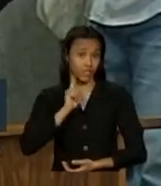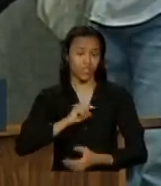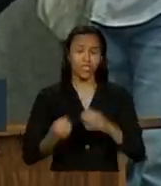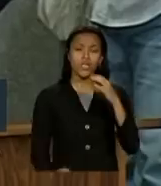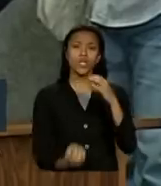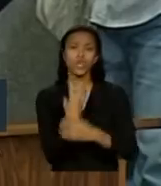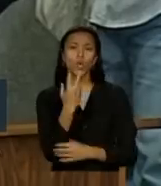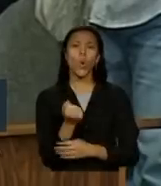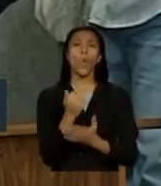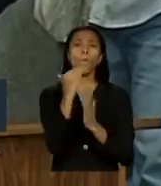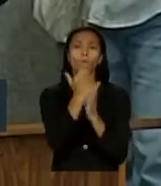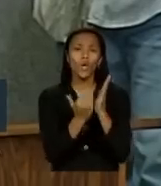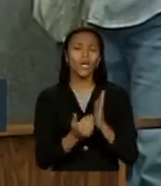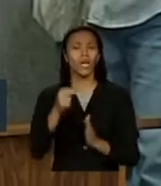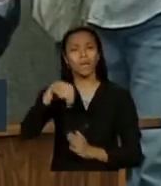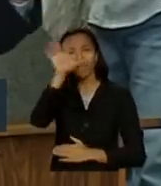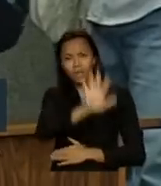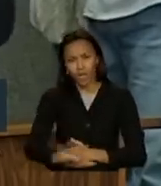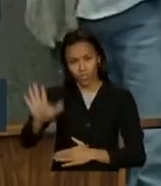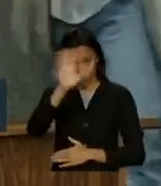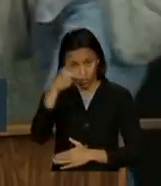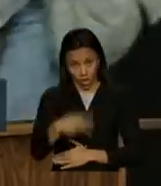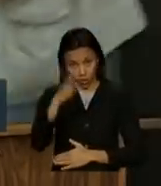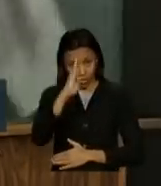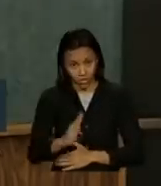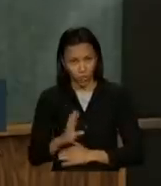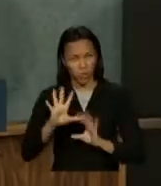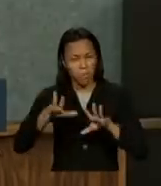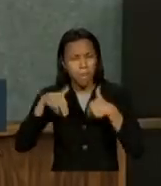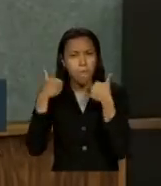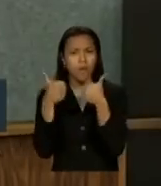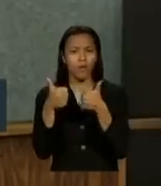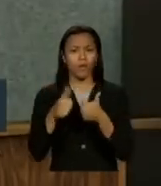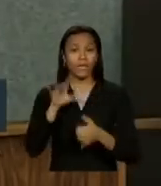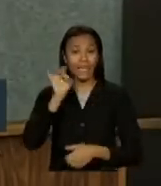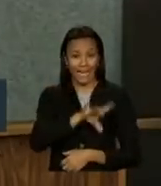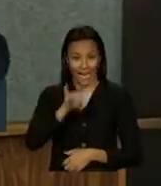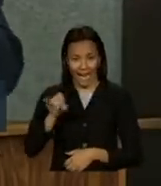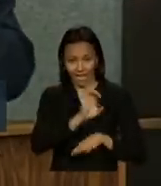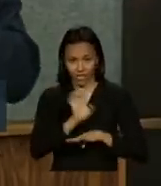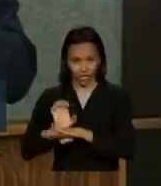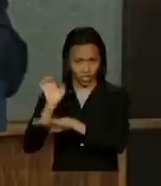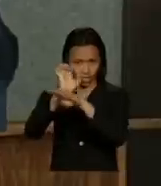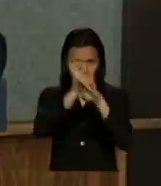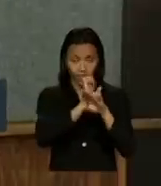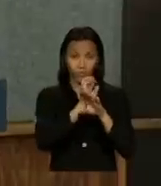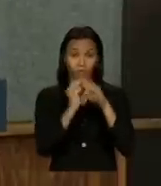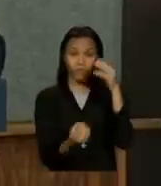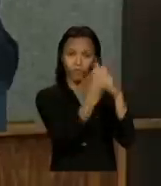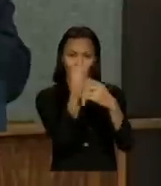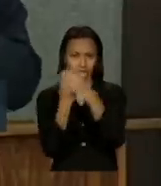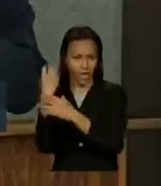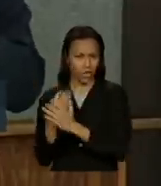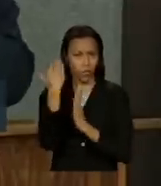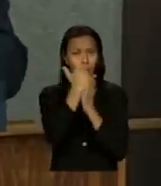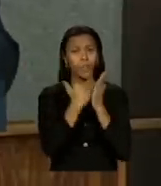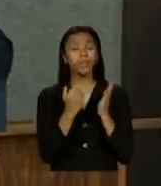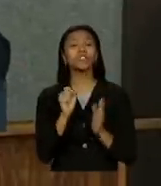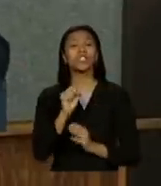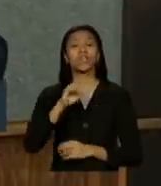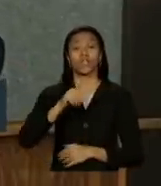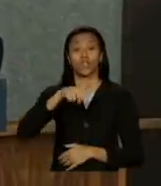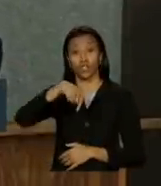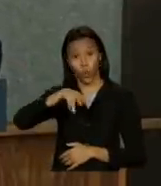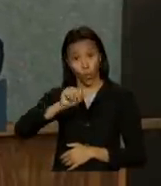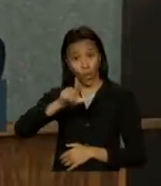nacional de qualidade no Brasil e ele criou em cada estado um programa de qualidade é extremamente interessante né